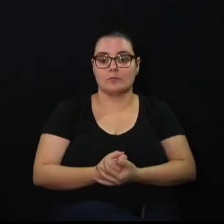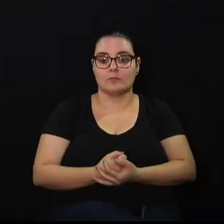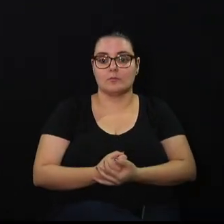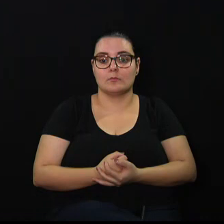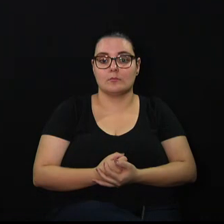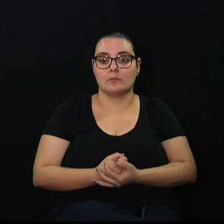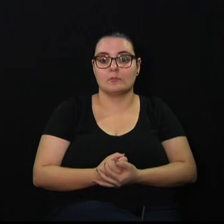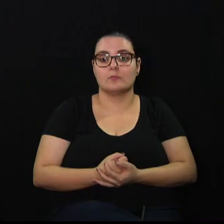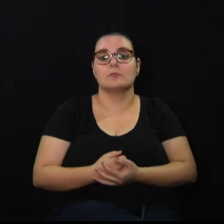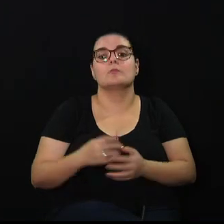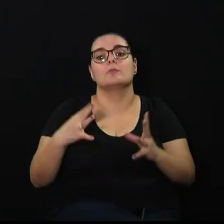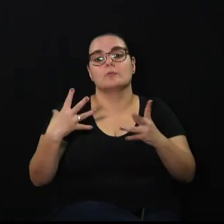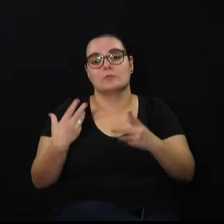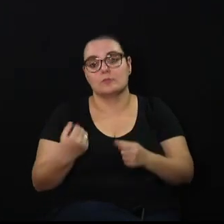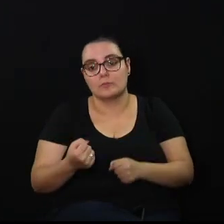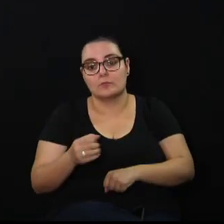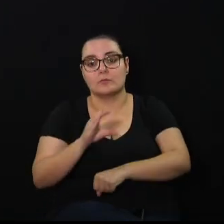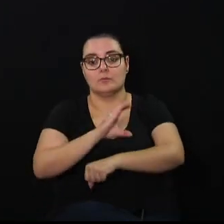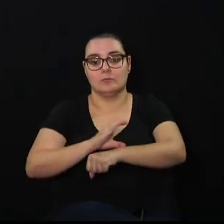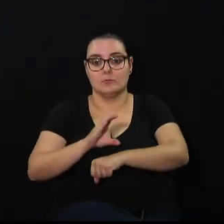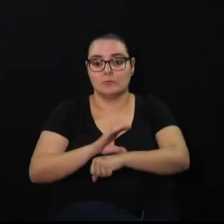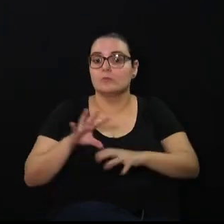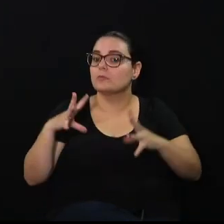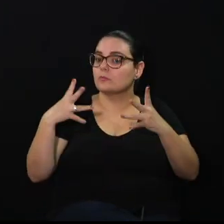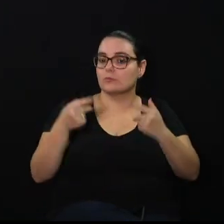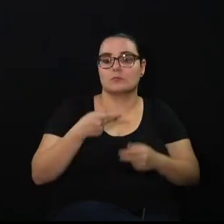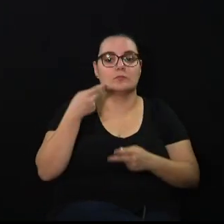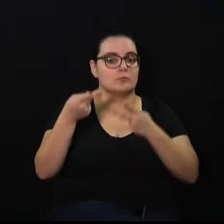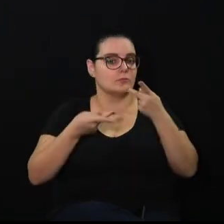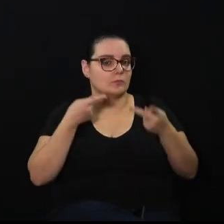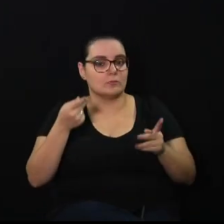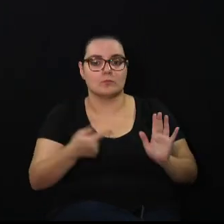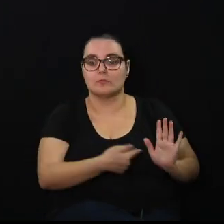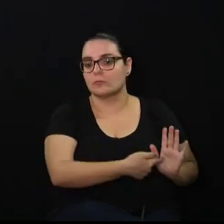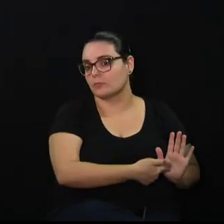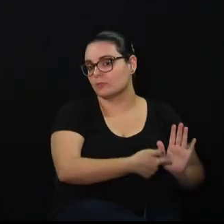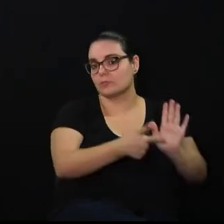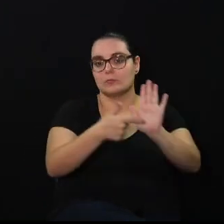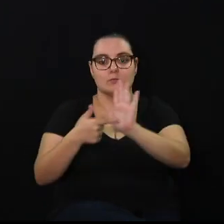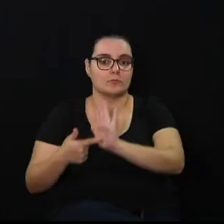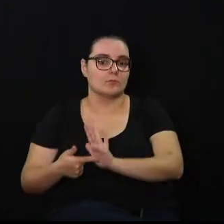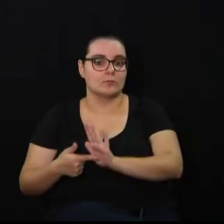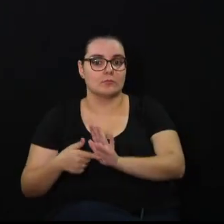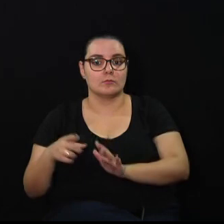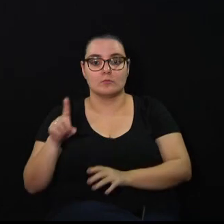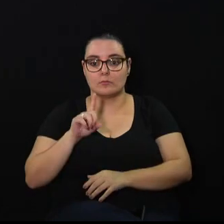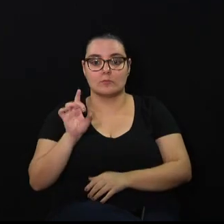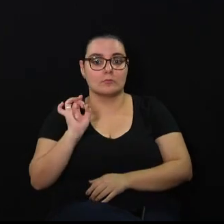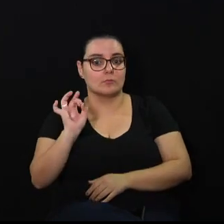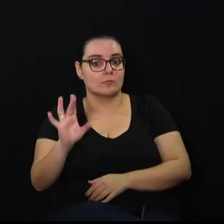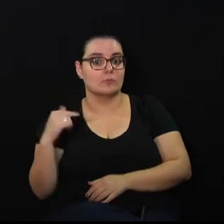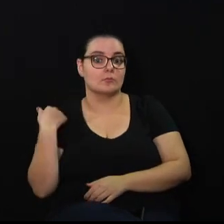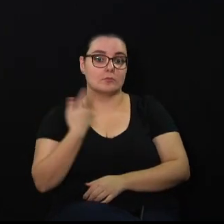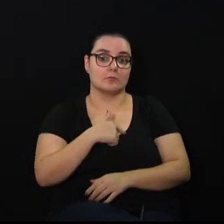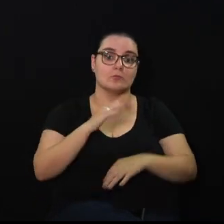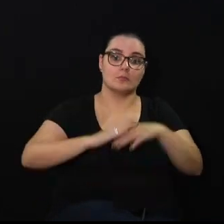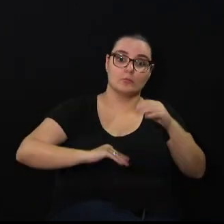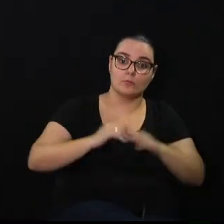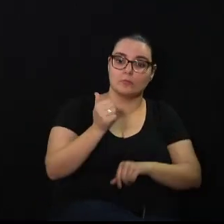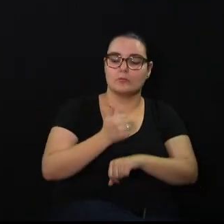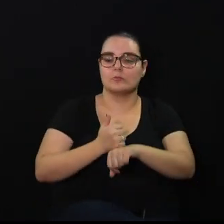da análise do comportamento então tudo o que a gente fala aqui tudo que a gente mostrar não é só advindo da nossa prática e sim das